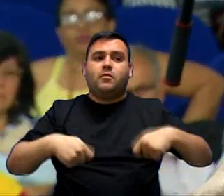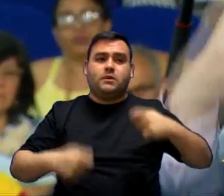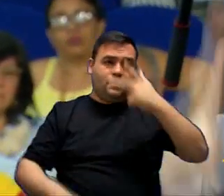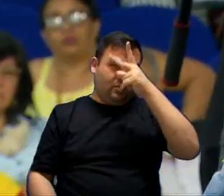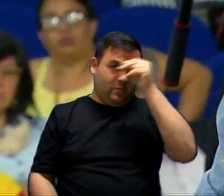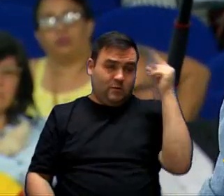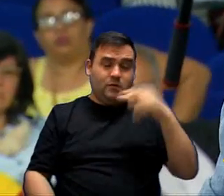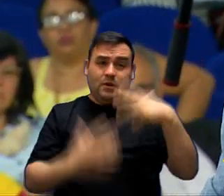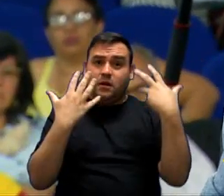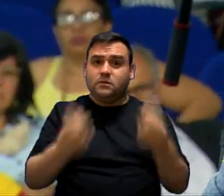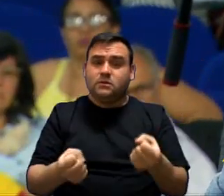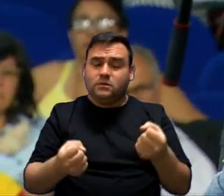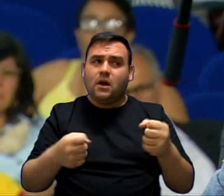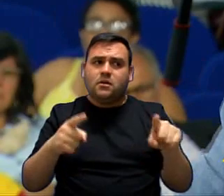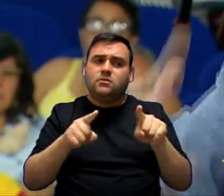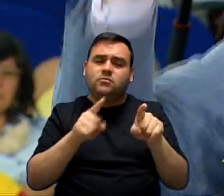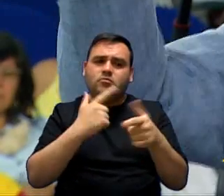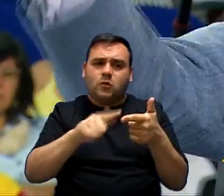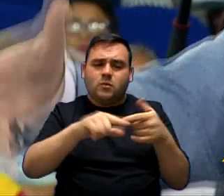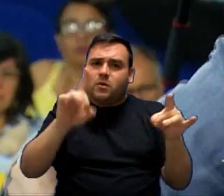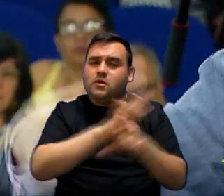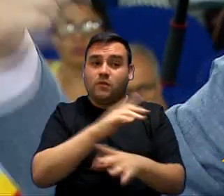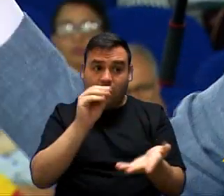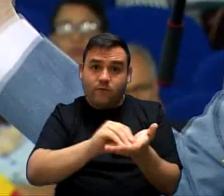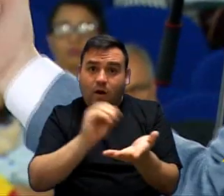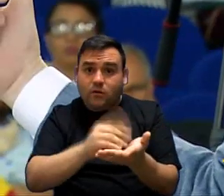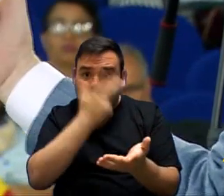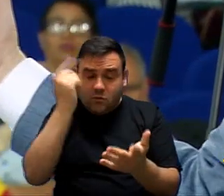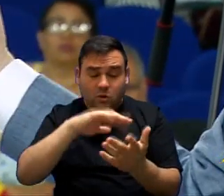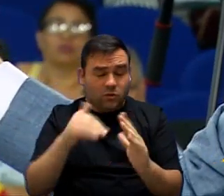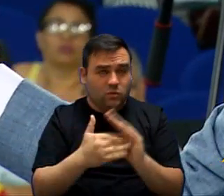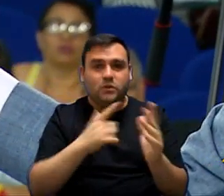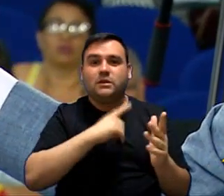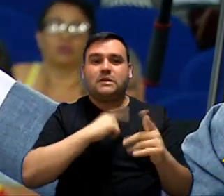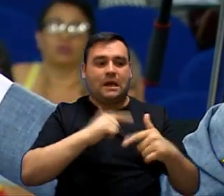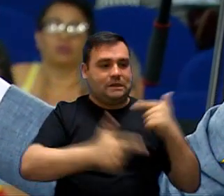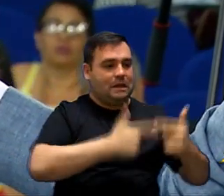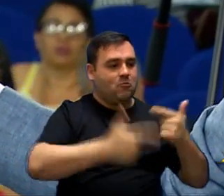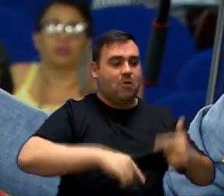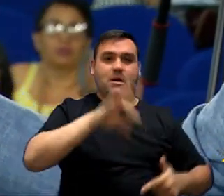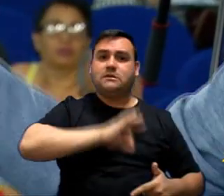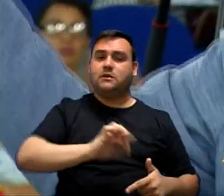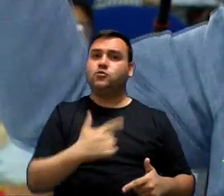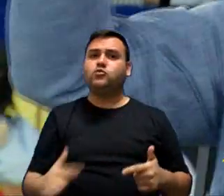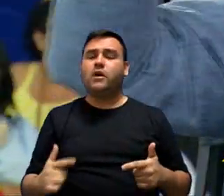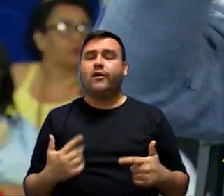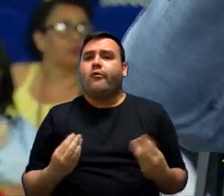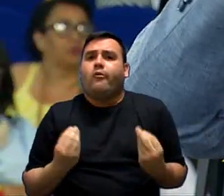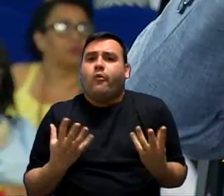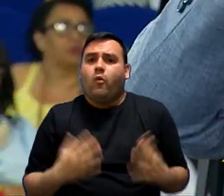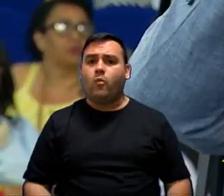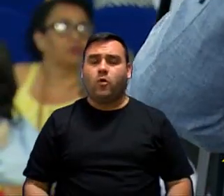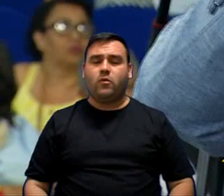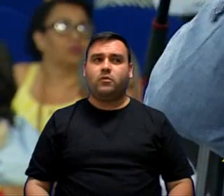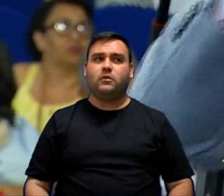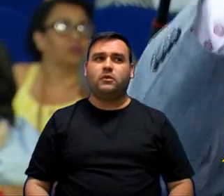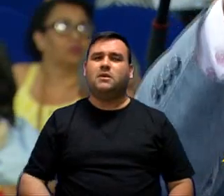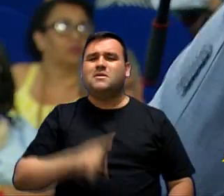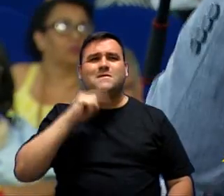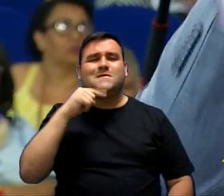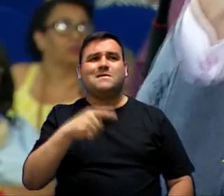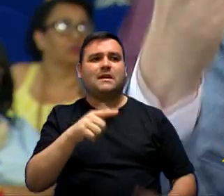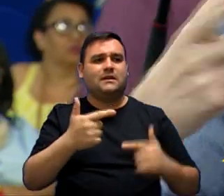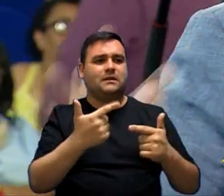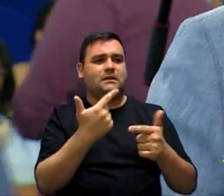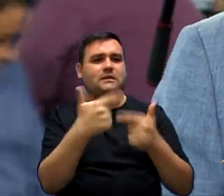prefeitura abraçar e resolver essa situação. Se tá faltando, as pessoas estão recebendo, estão trabalhando sem salário. E não consegue contratar.